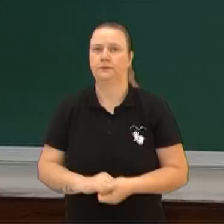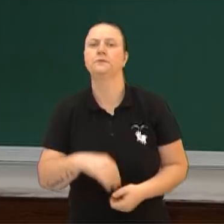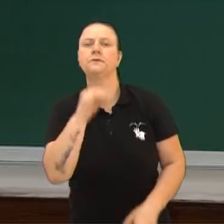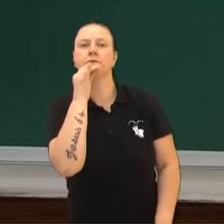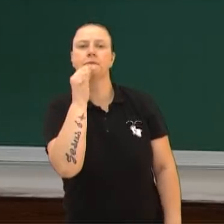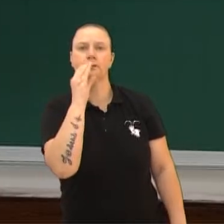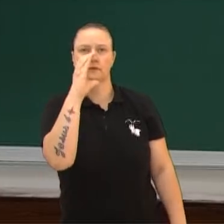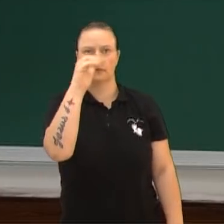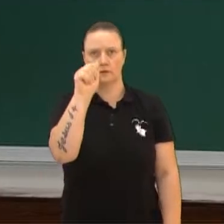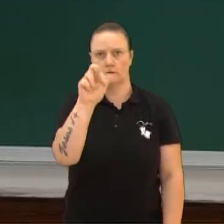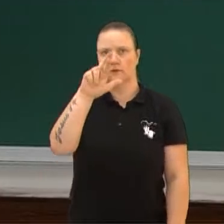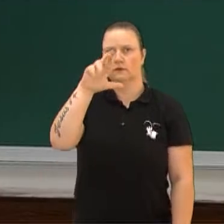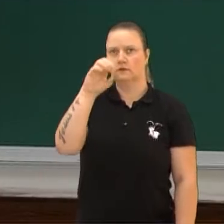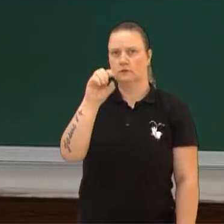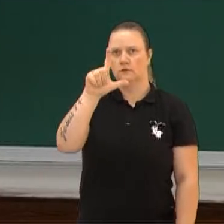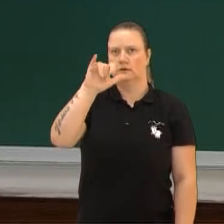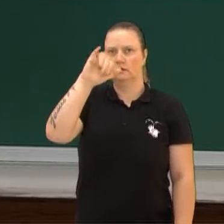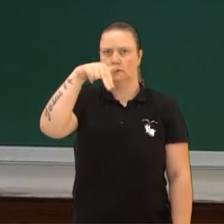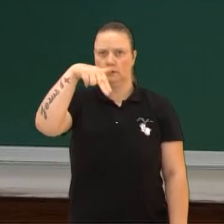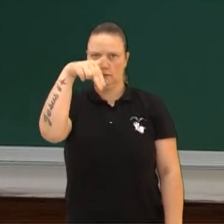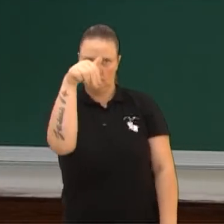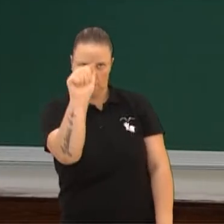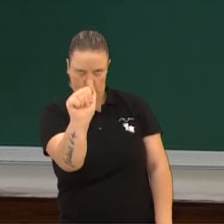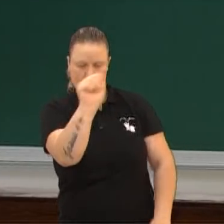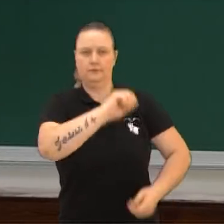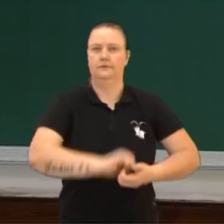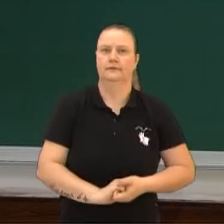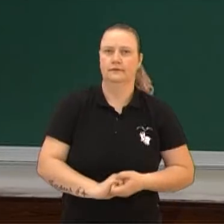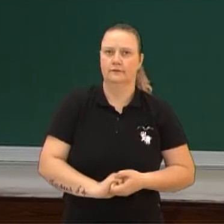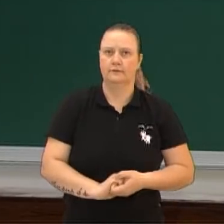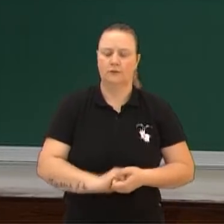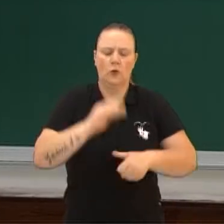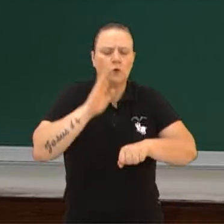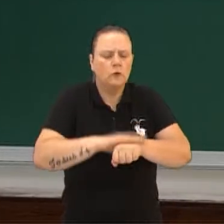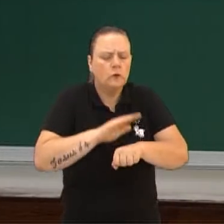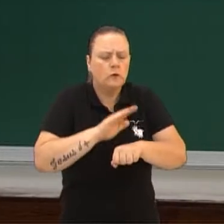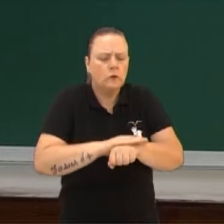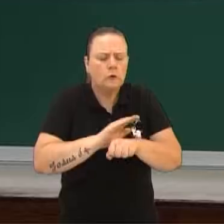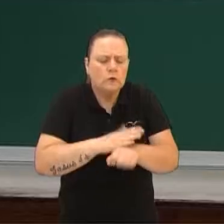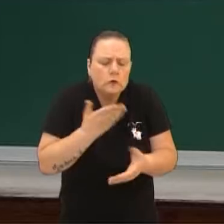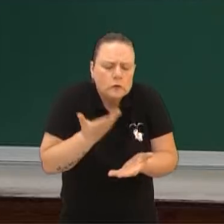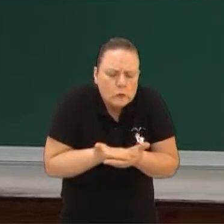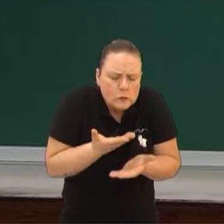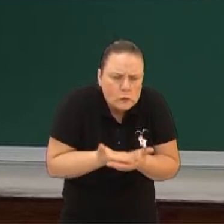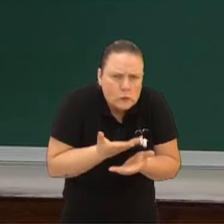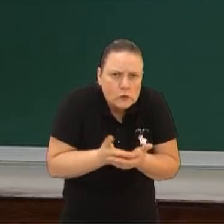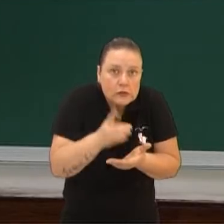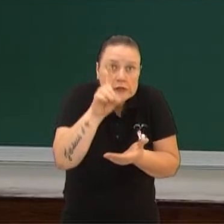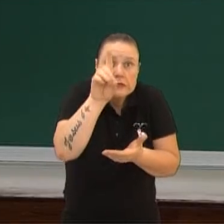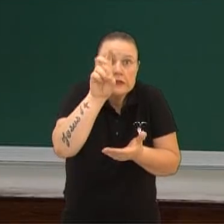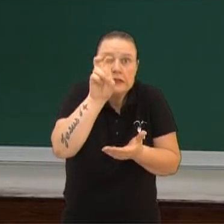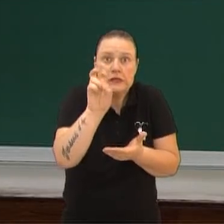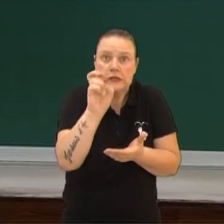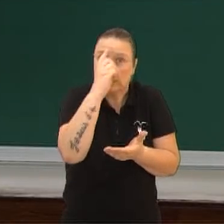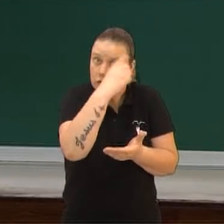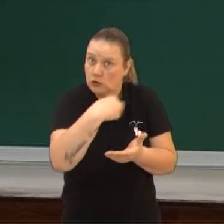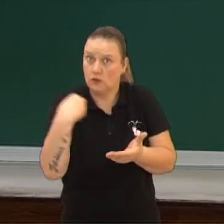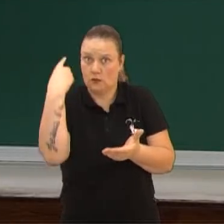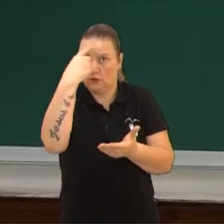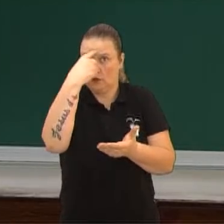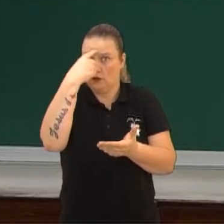né? Carolina, ela gastou um tempo estudando de 15 horas e tirou na